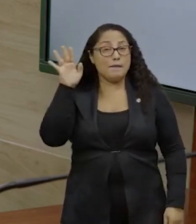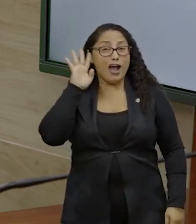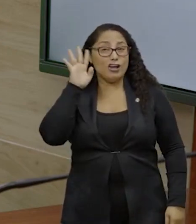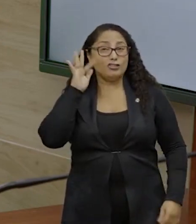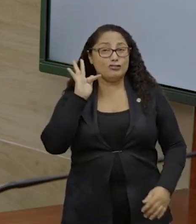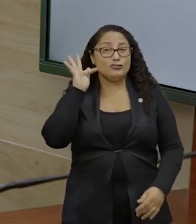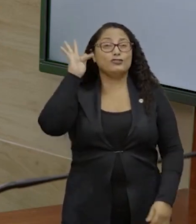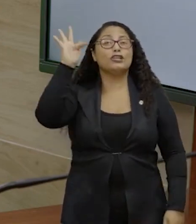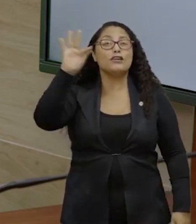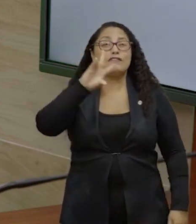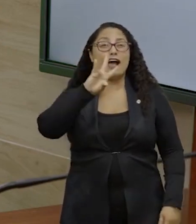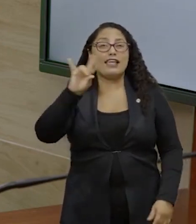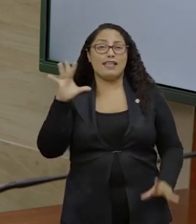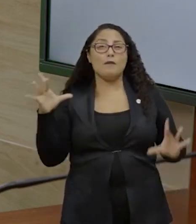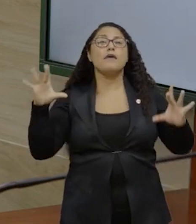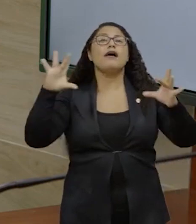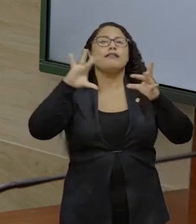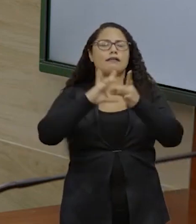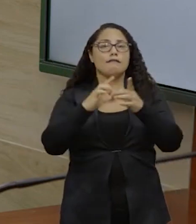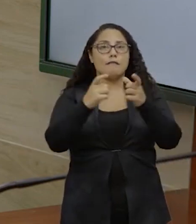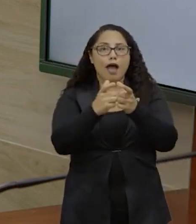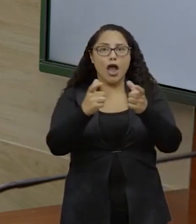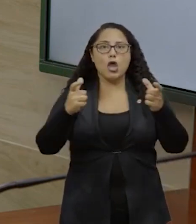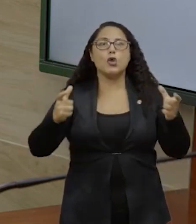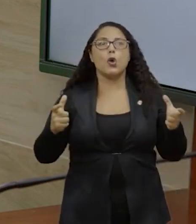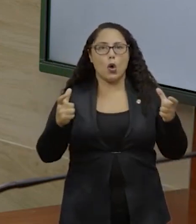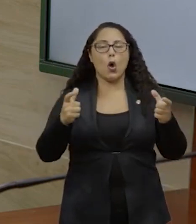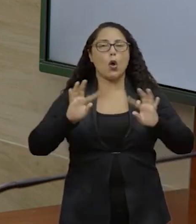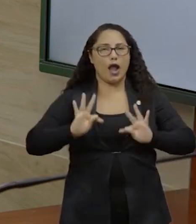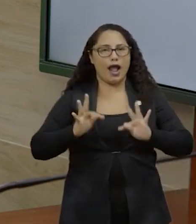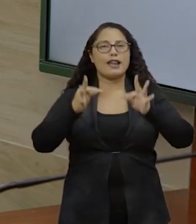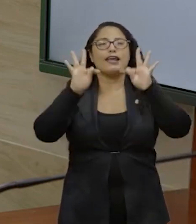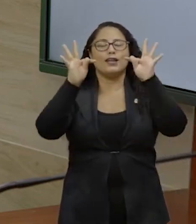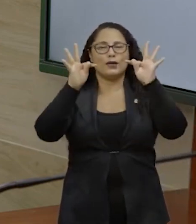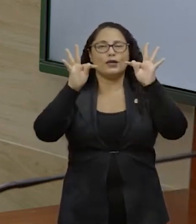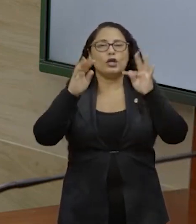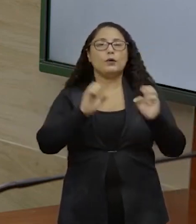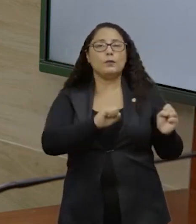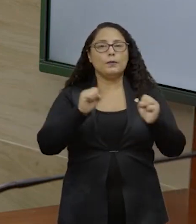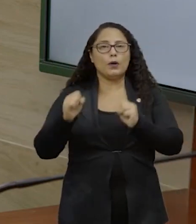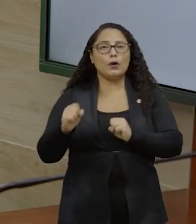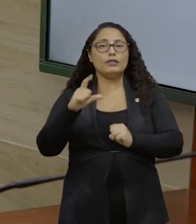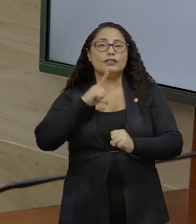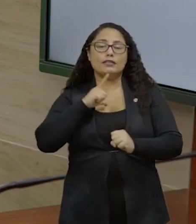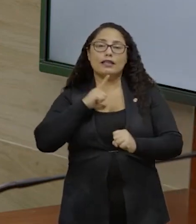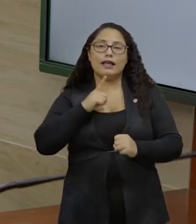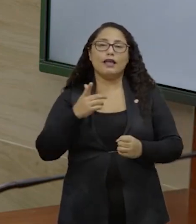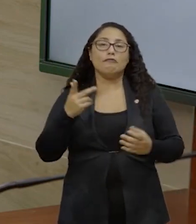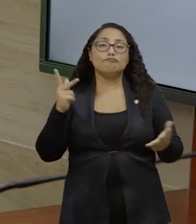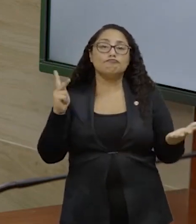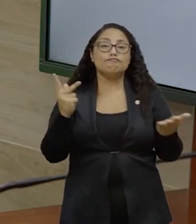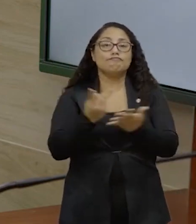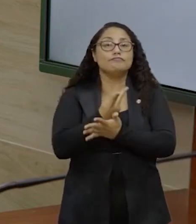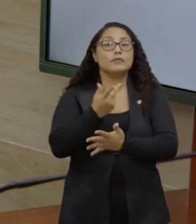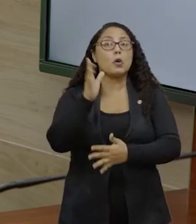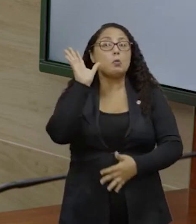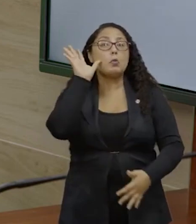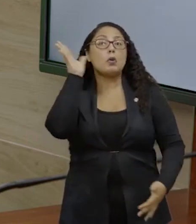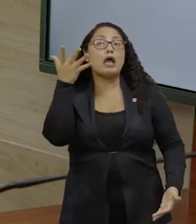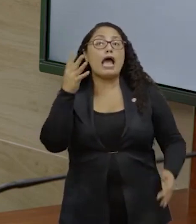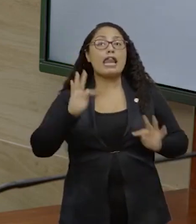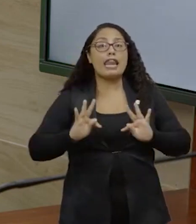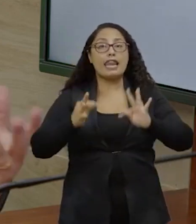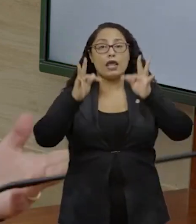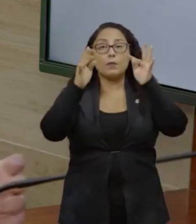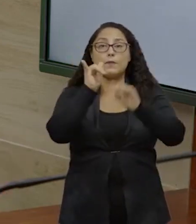imagino, né, que no futuro a gente vai ter uma integração ainda maior com essas tecnologias, né? A gente pode ter, de repente, né, a gente tem